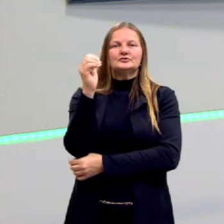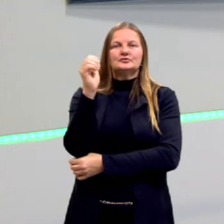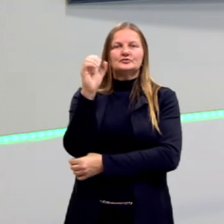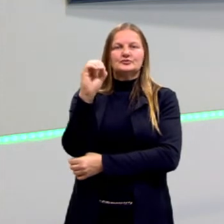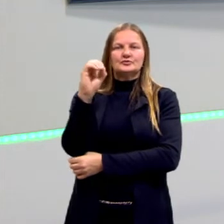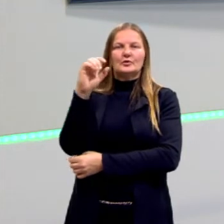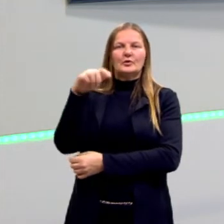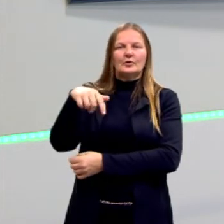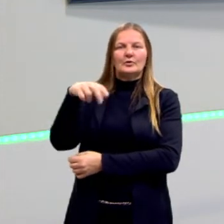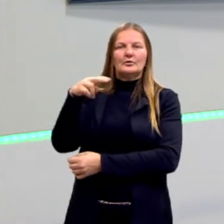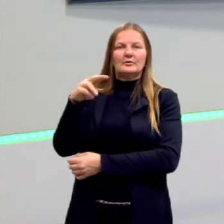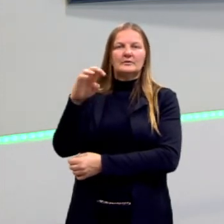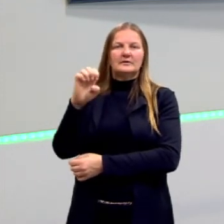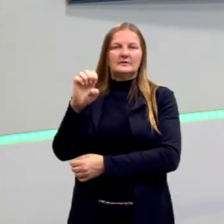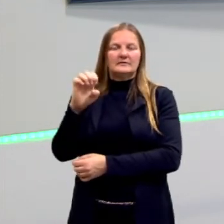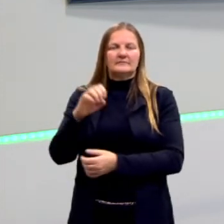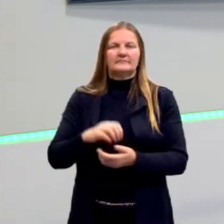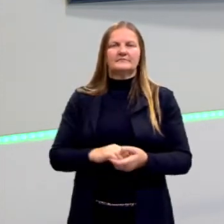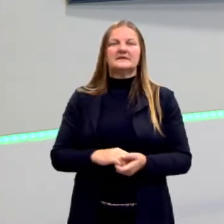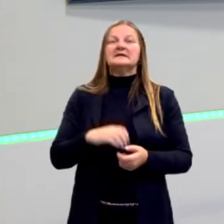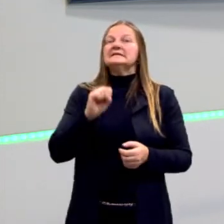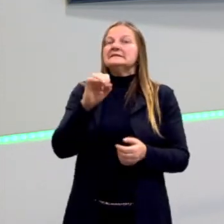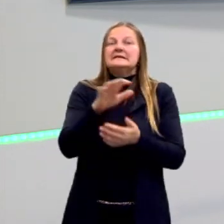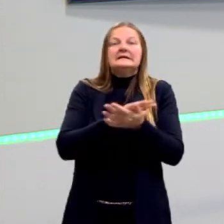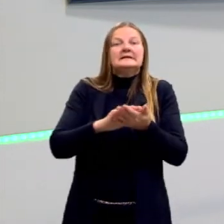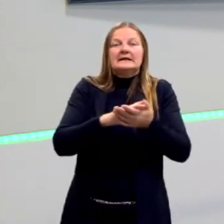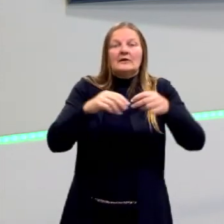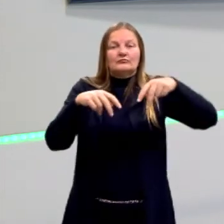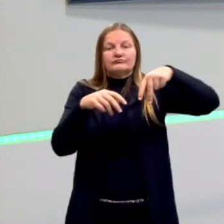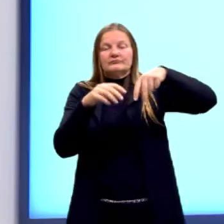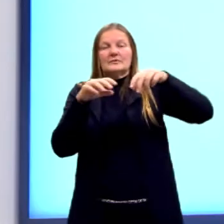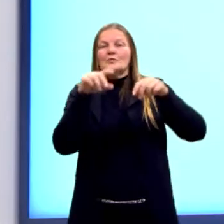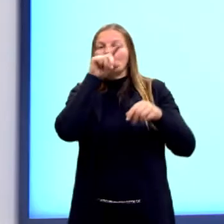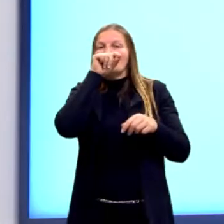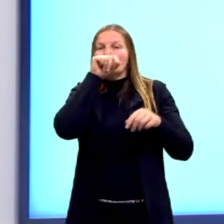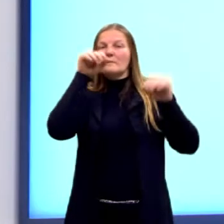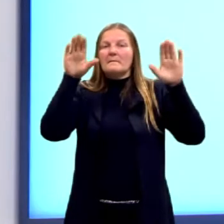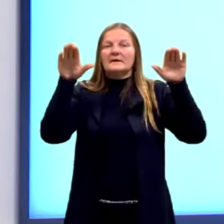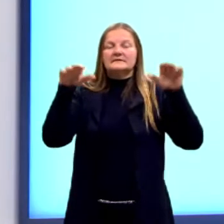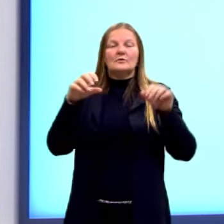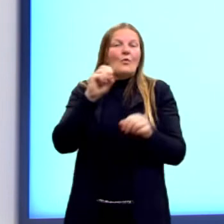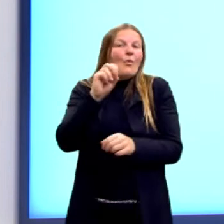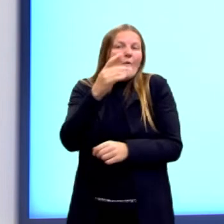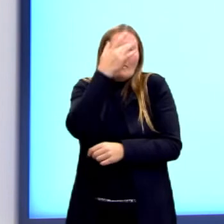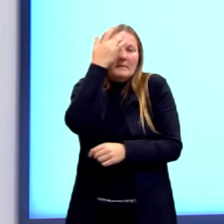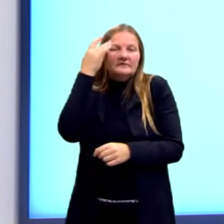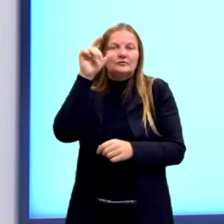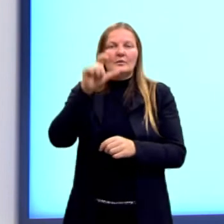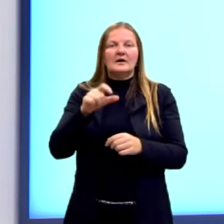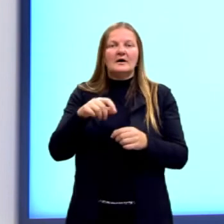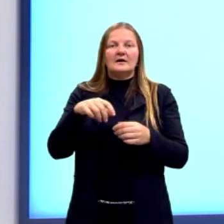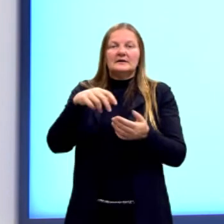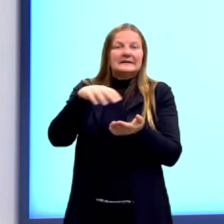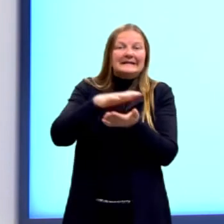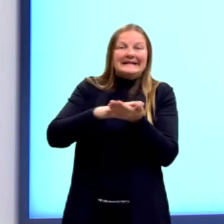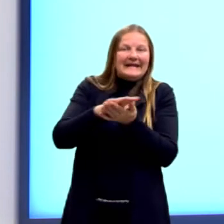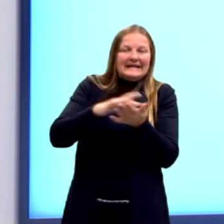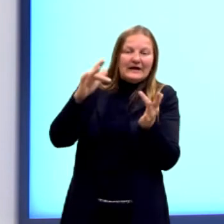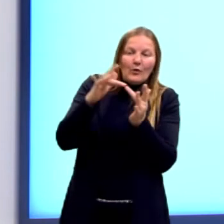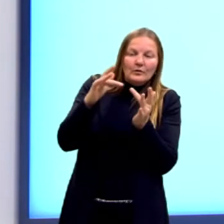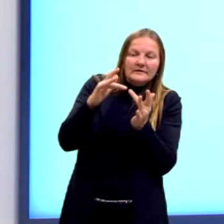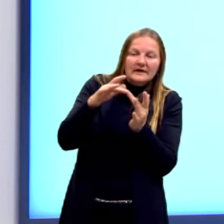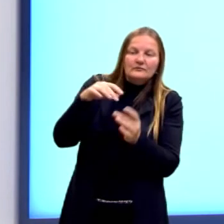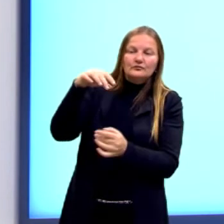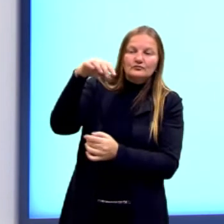E isso não acontece quando não é o passarinho ou uma pessoa né ela consegue então de uma